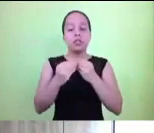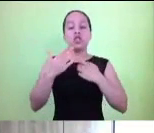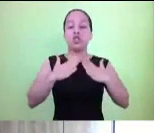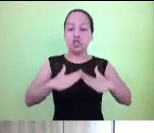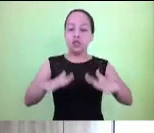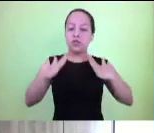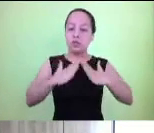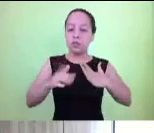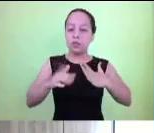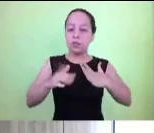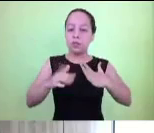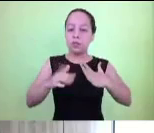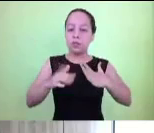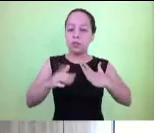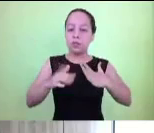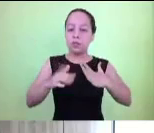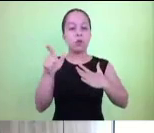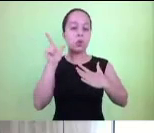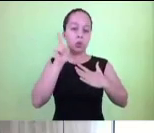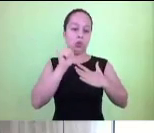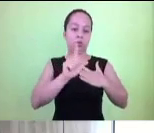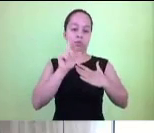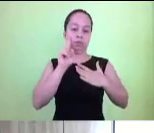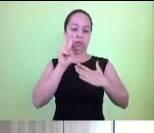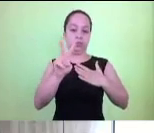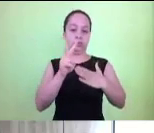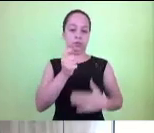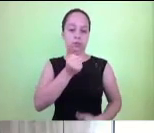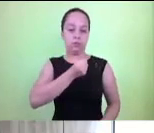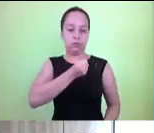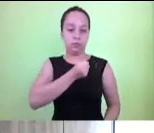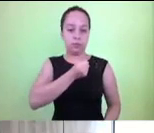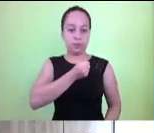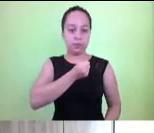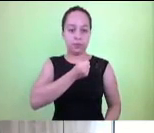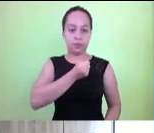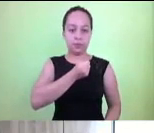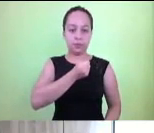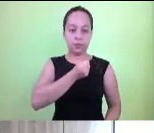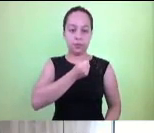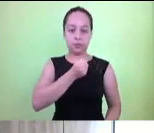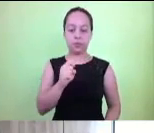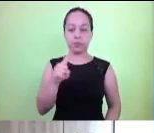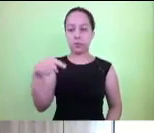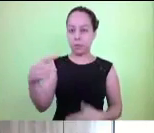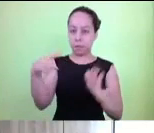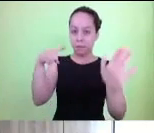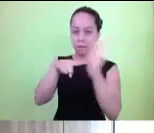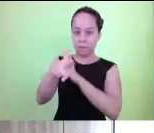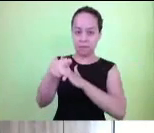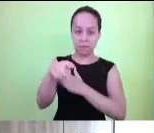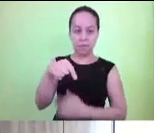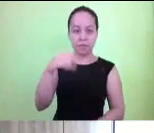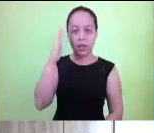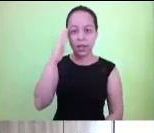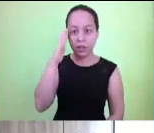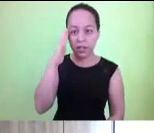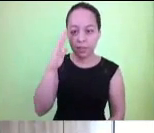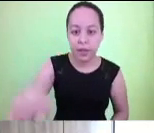pessoal conseguir ver, né, o número e não precisar ficar perguntando depois, porque são muitos códigos, né? Então